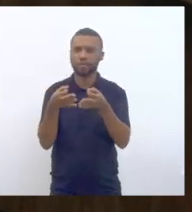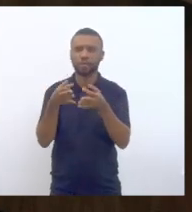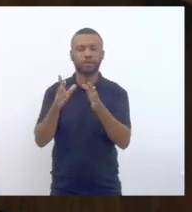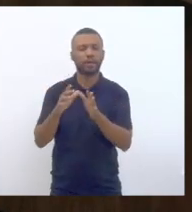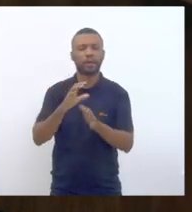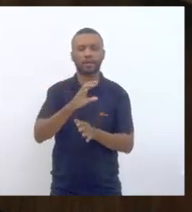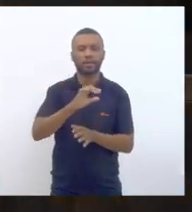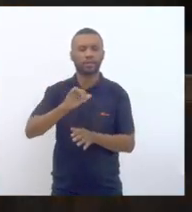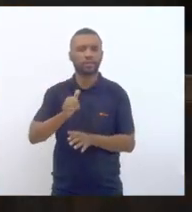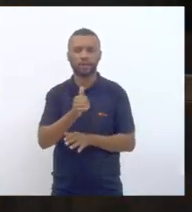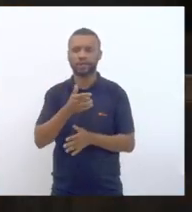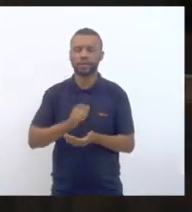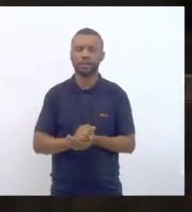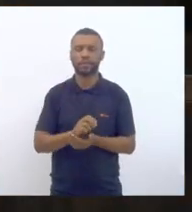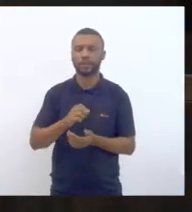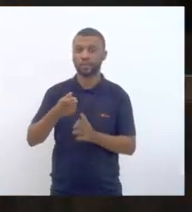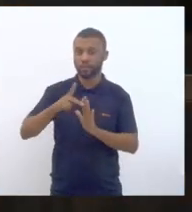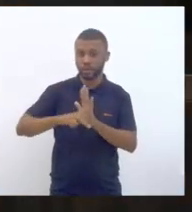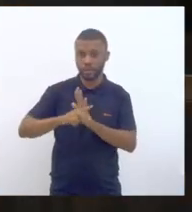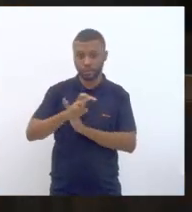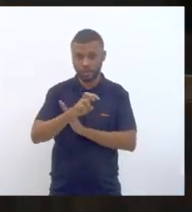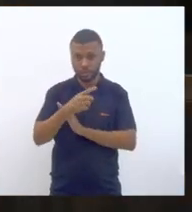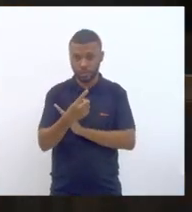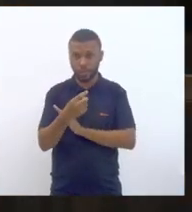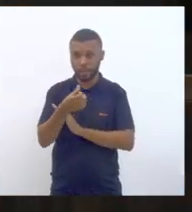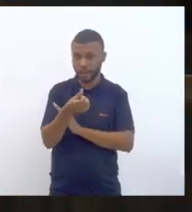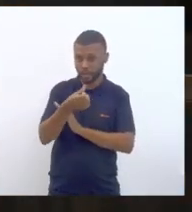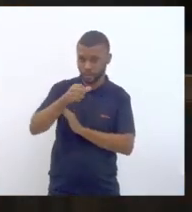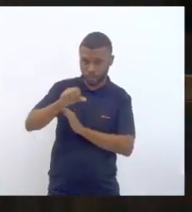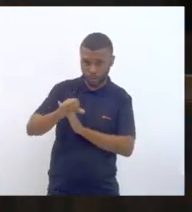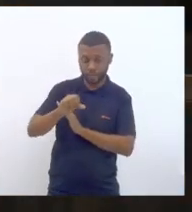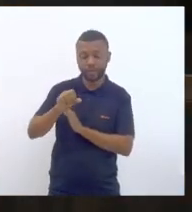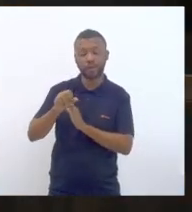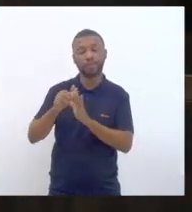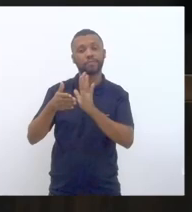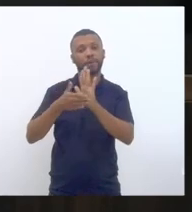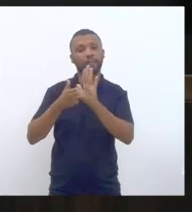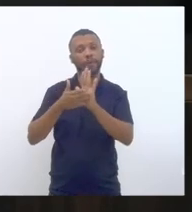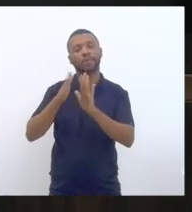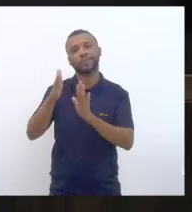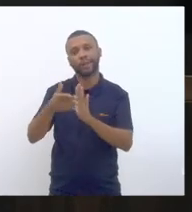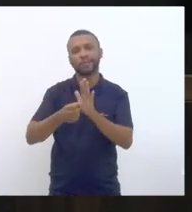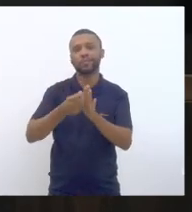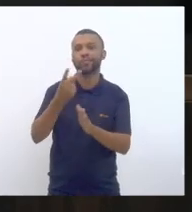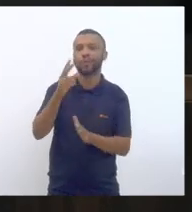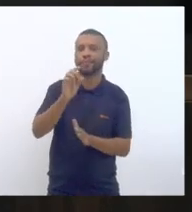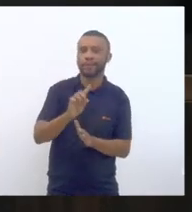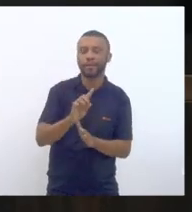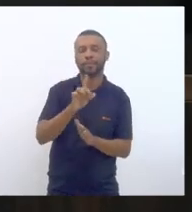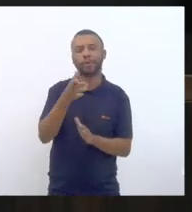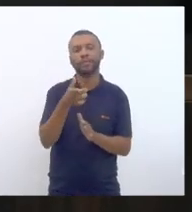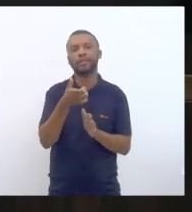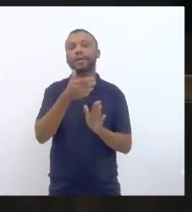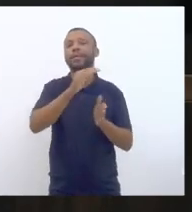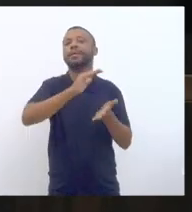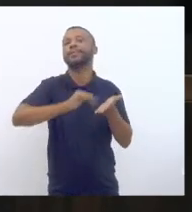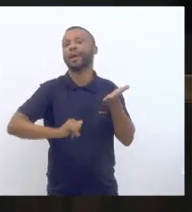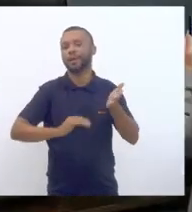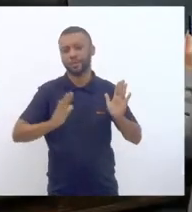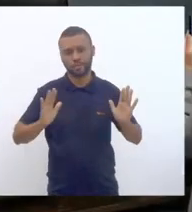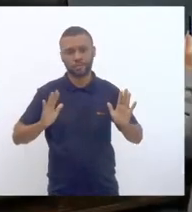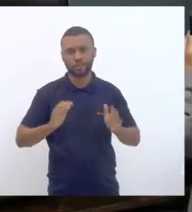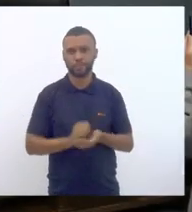CCJ. 5169 amanhã a pauta, porque ele já entrou duas vezes e saiu. Obrigado, okay. Obrigado,